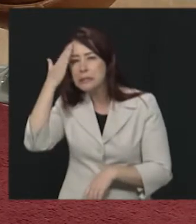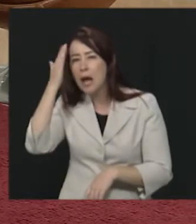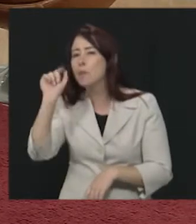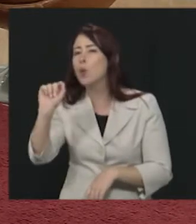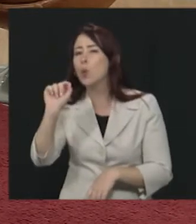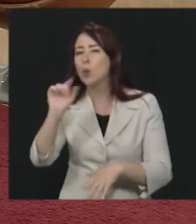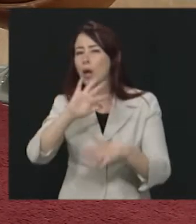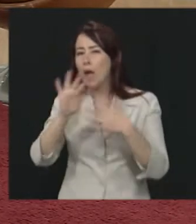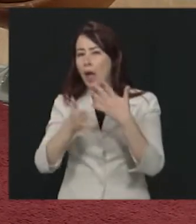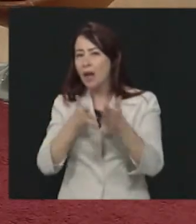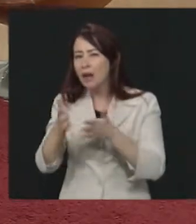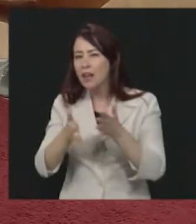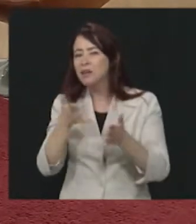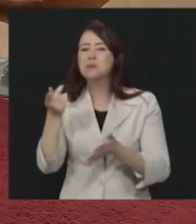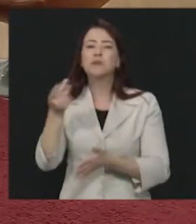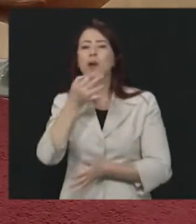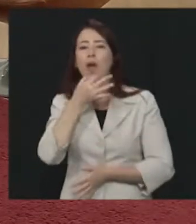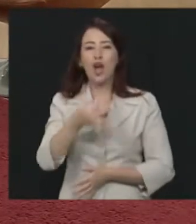dos sinais. Vamos ver.